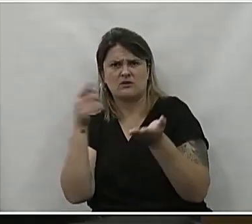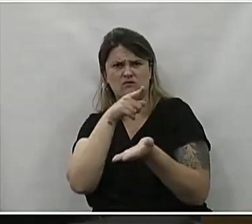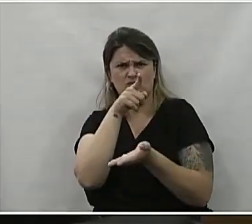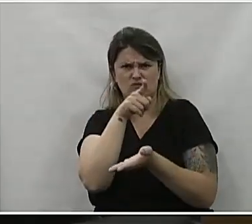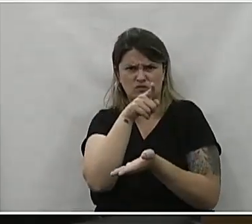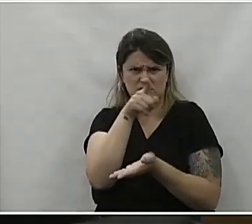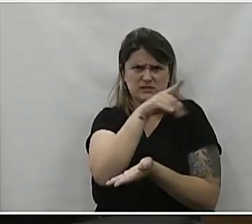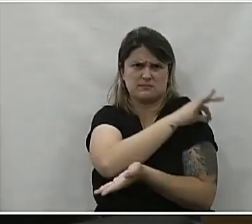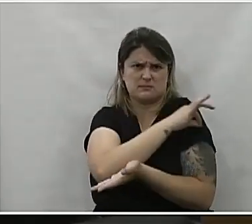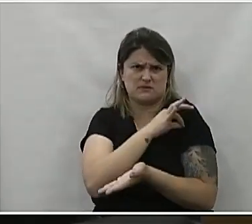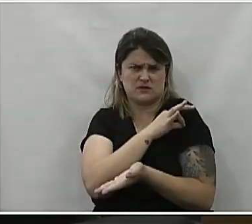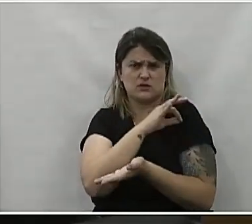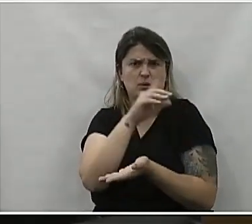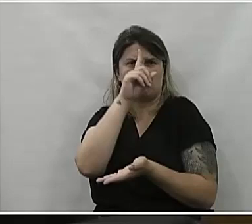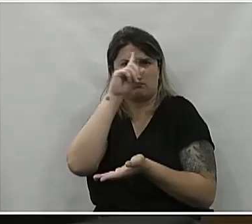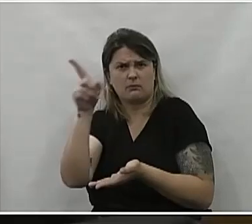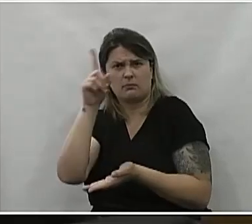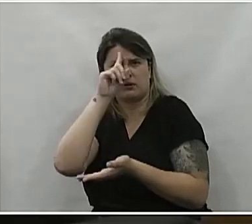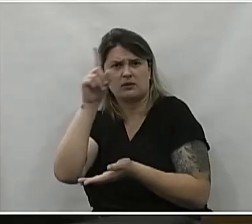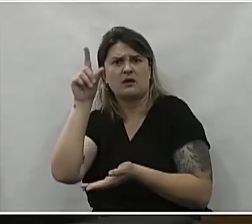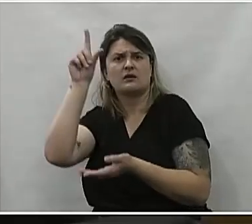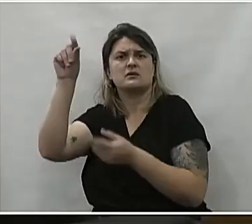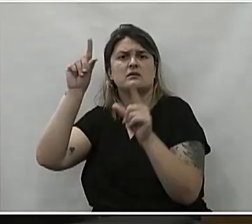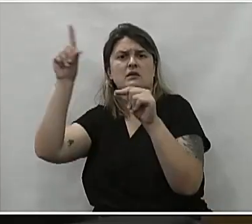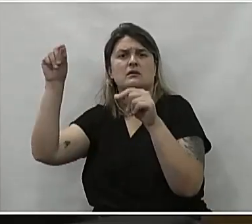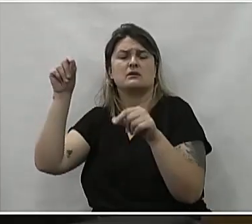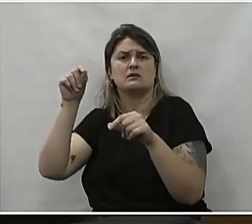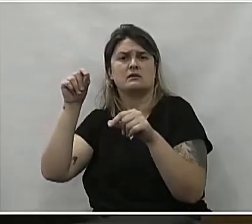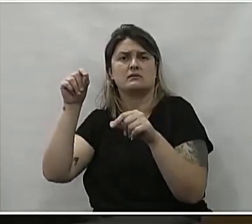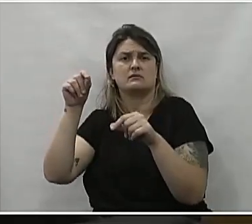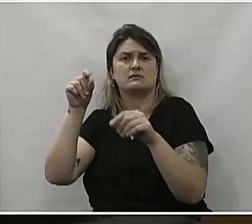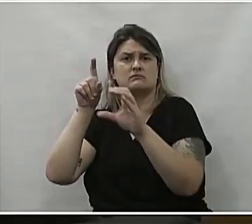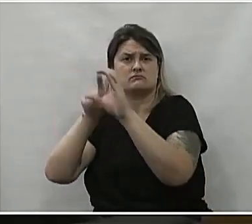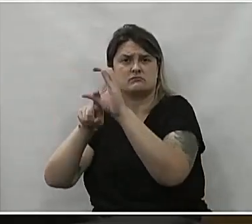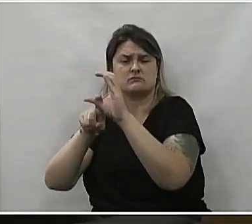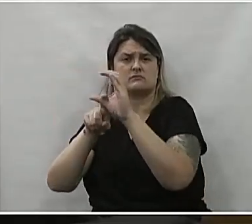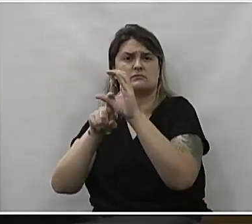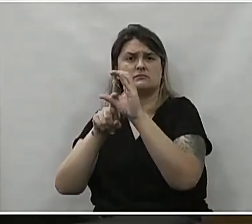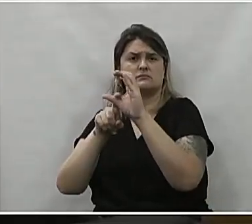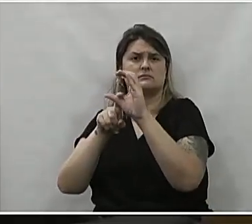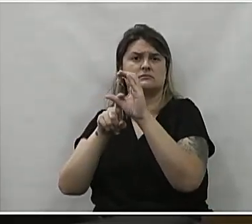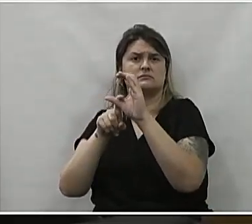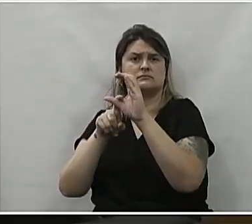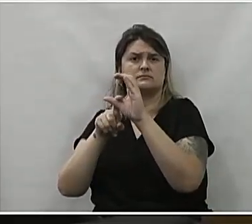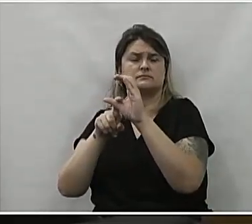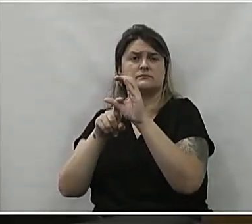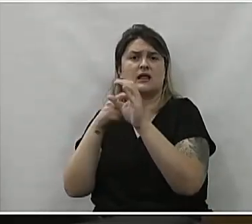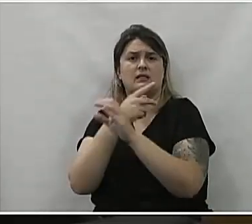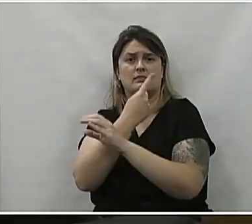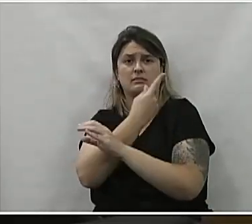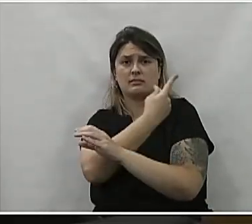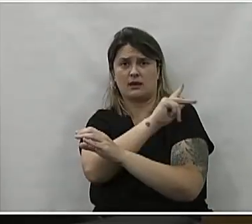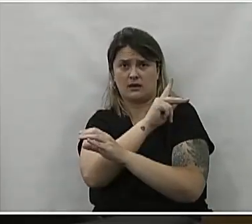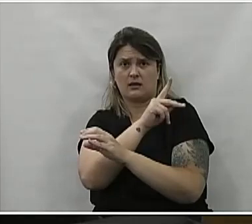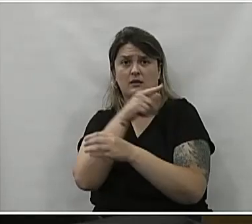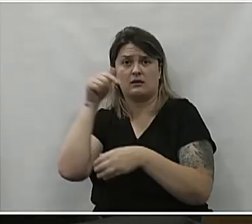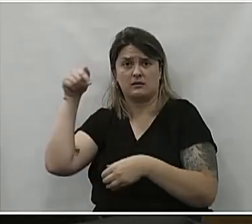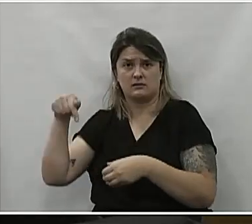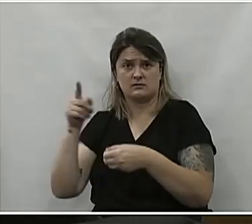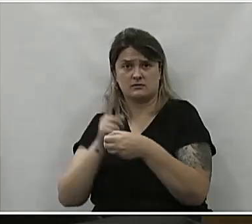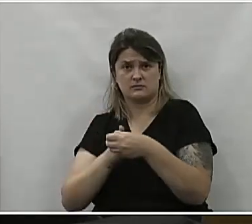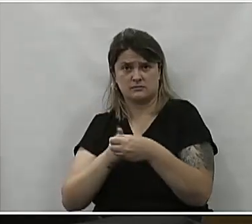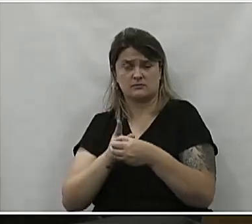O senhor Prefeito Começa a indicar Cargos lá Eram cargos Comissionados Dele Aqui na cidade